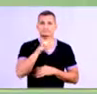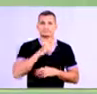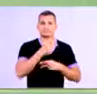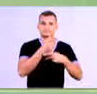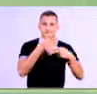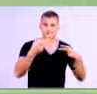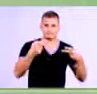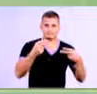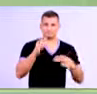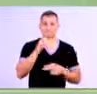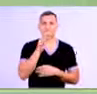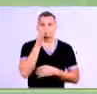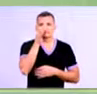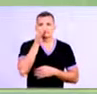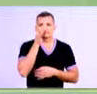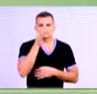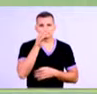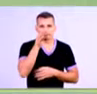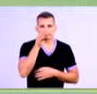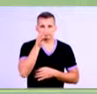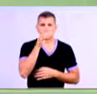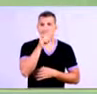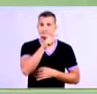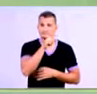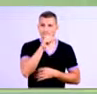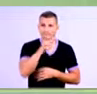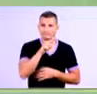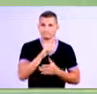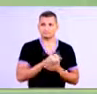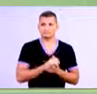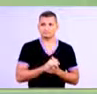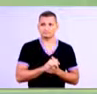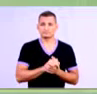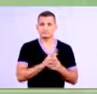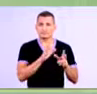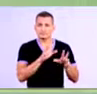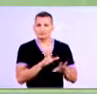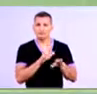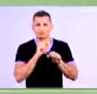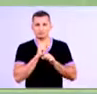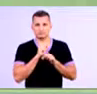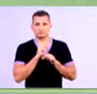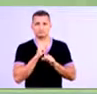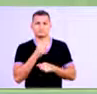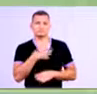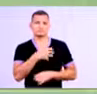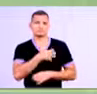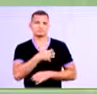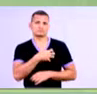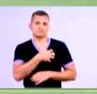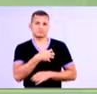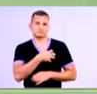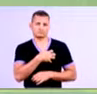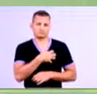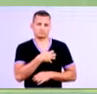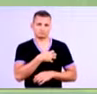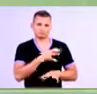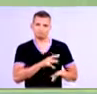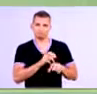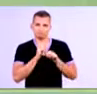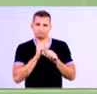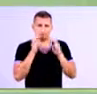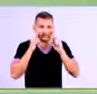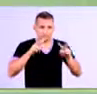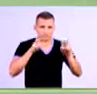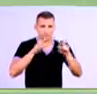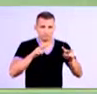no caso é uma rosa, tá? Ela é captada pelos nossos sentidos, pelos nossos sensores, geralmente visual